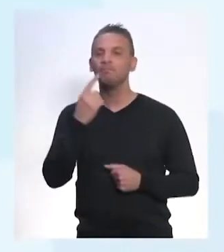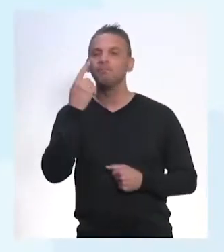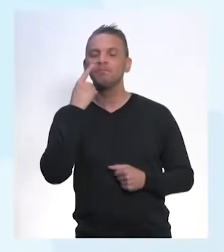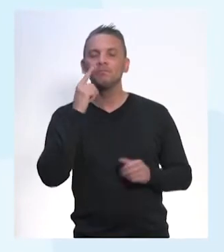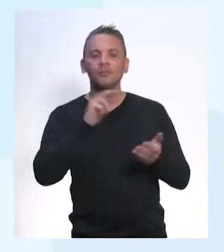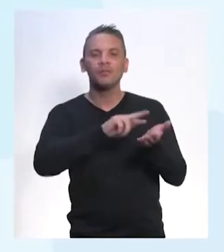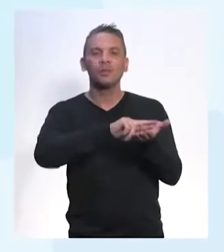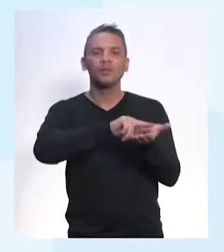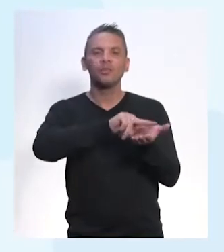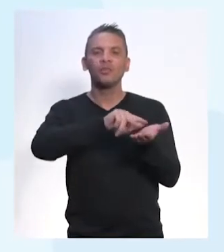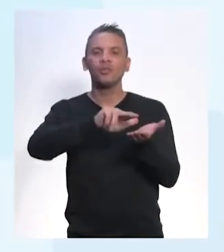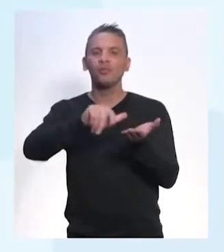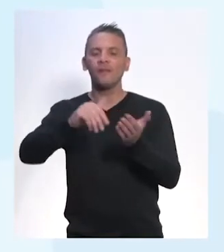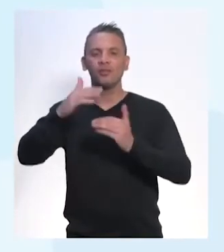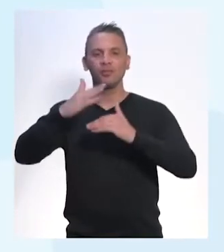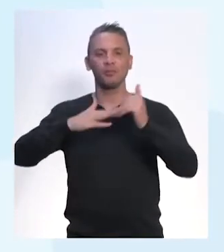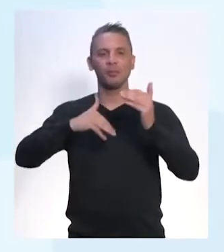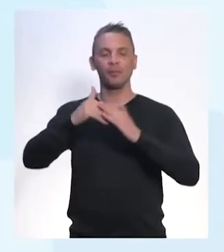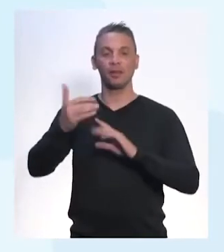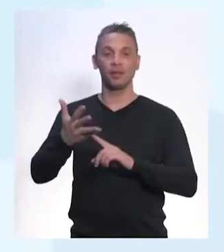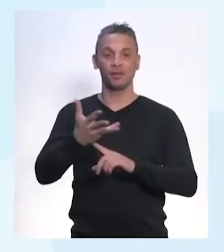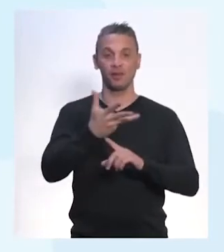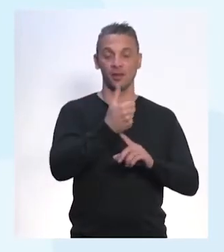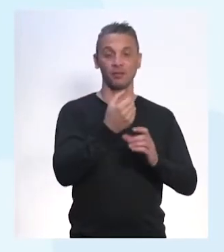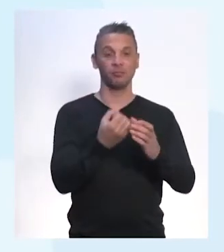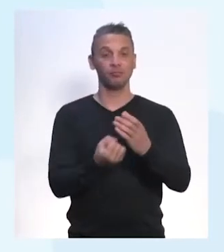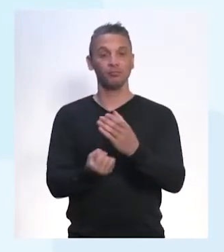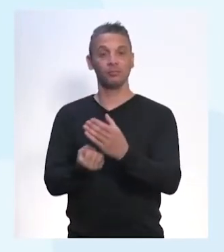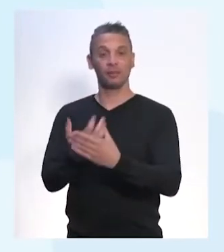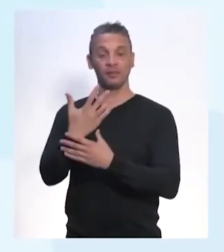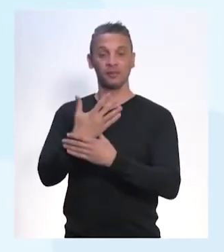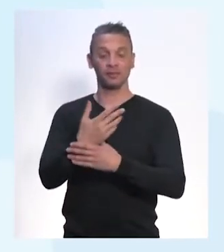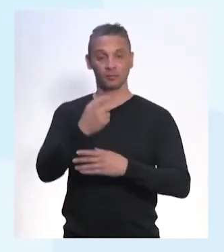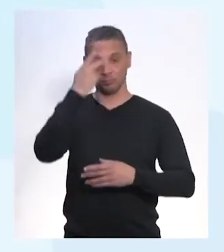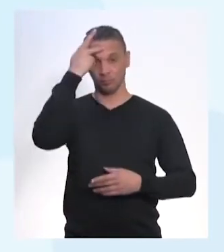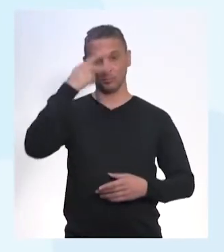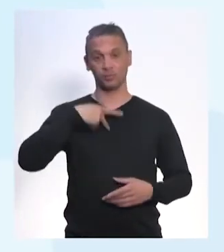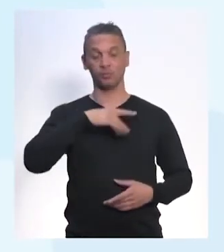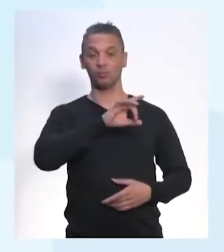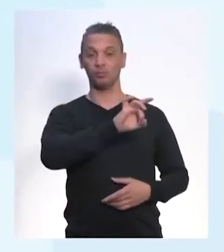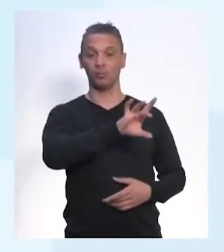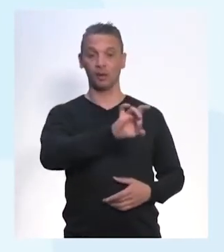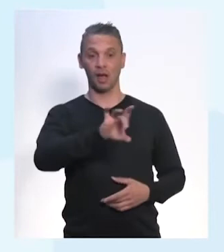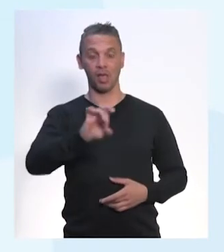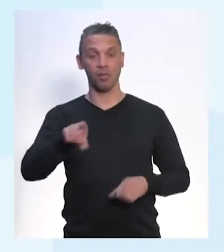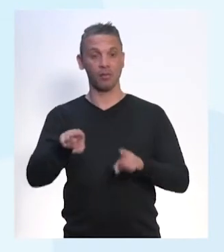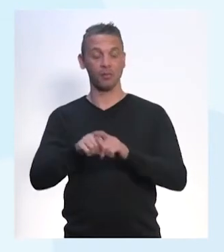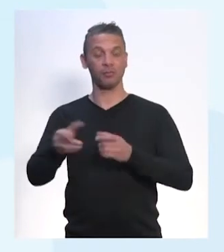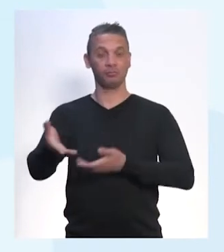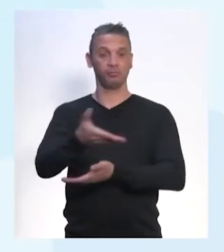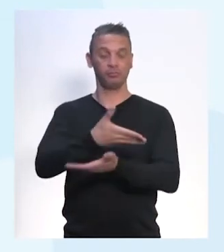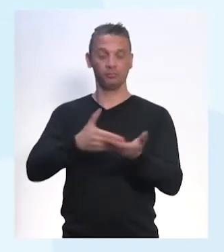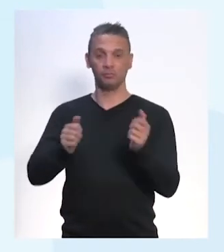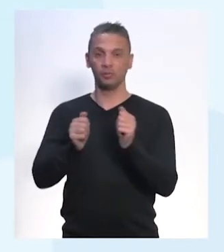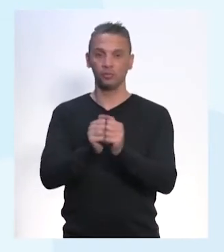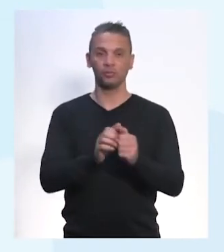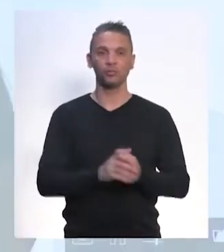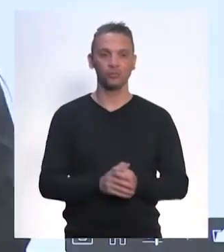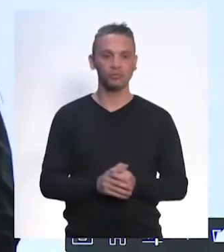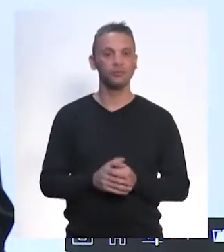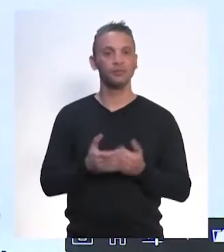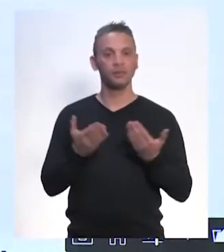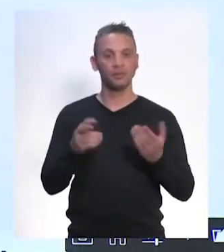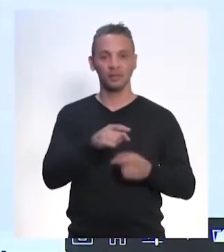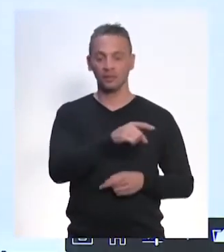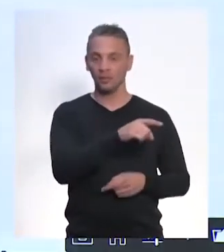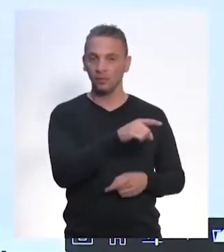diferentes procedimentos artísticos na criação de poéticas pessoais ou de processos colaborativos. Ou seja, né, a habilidade é